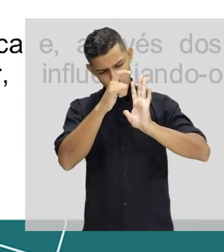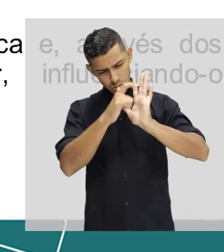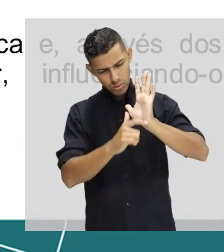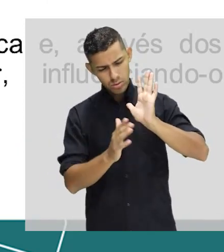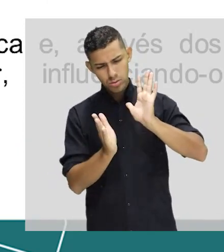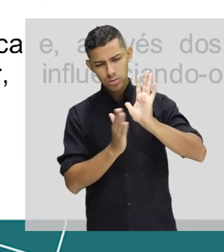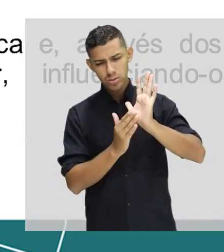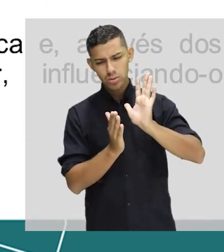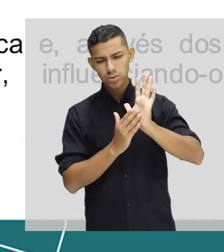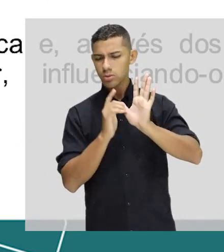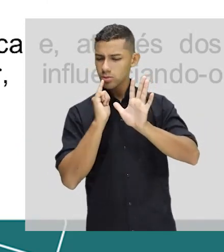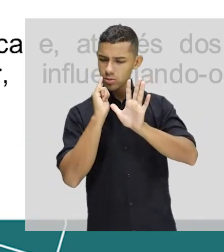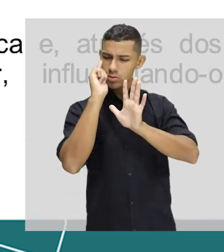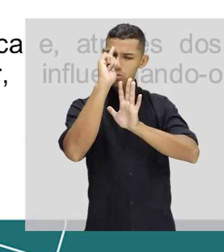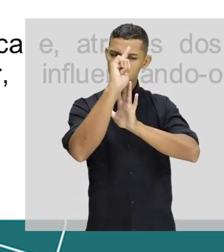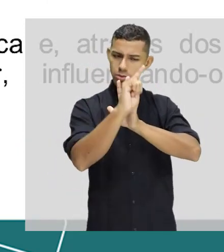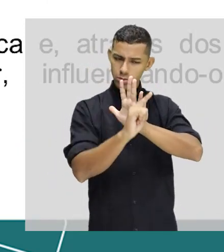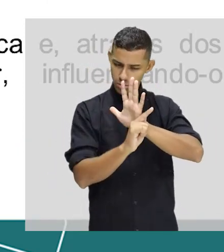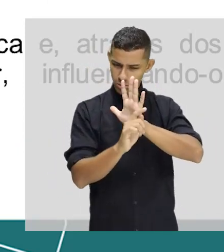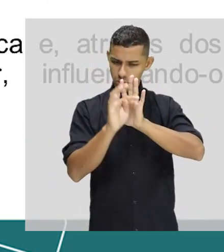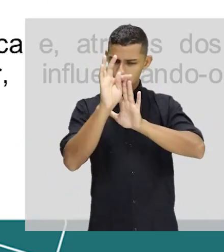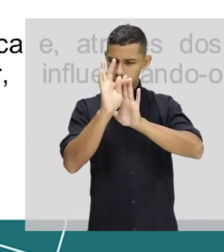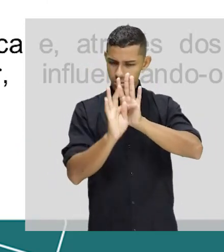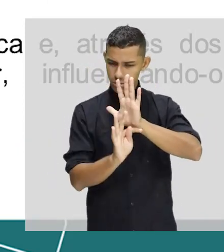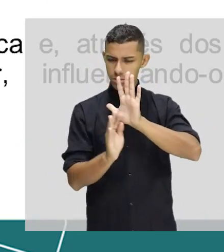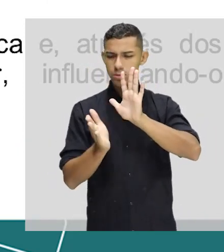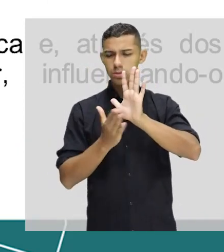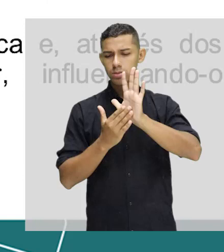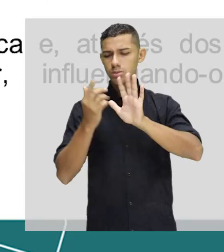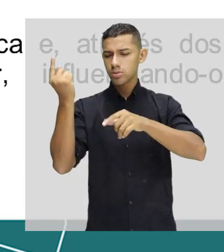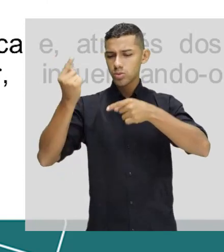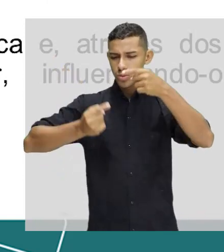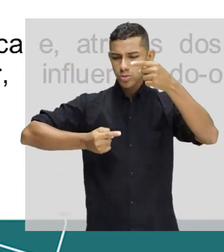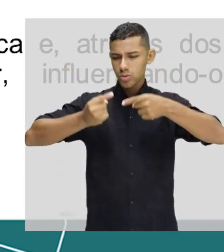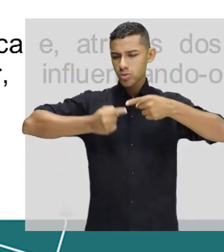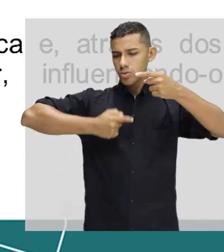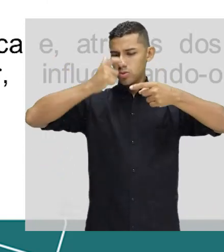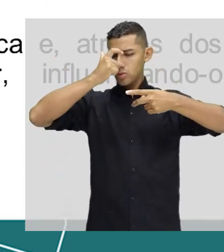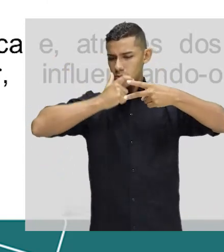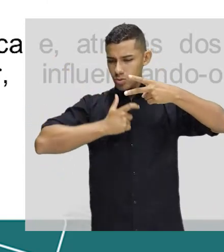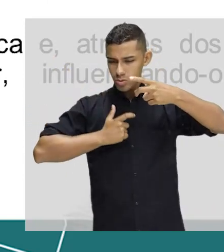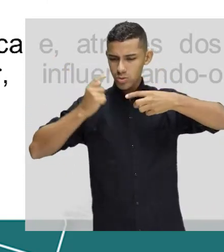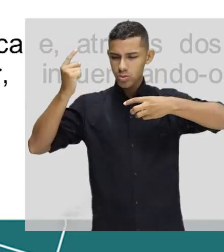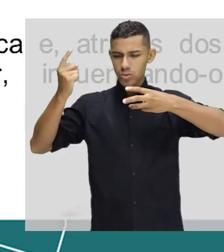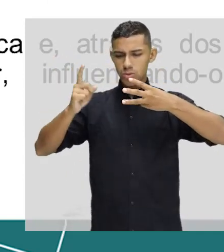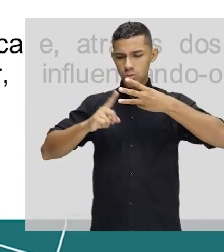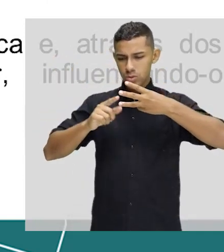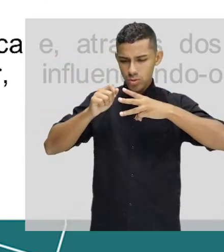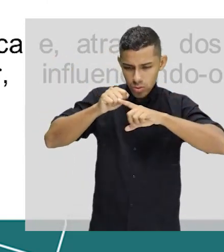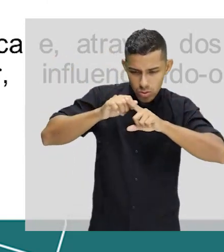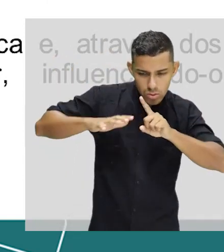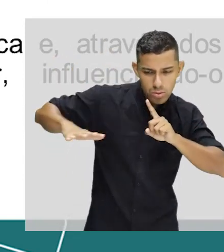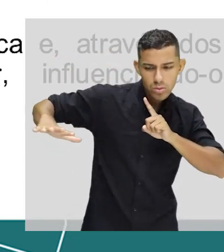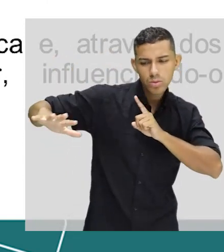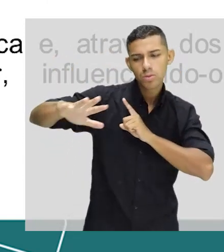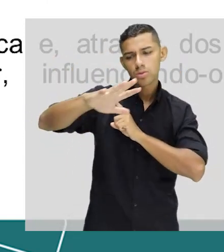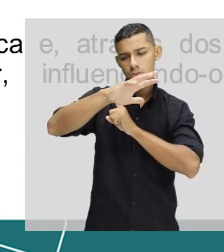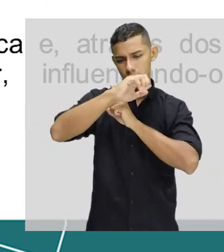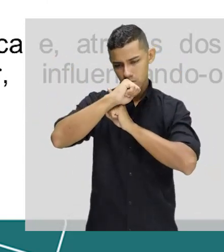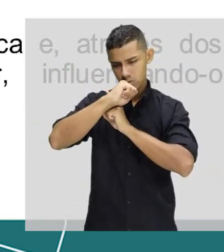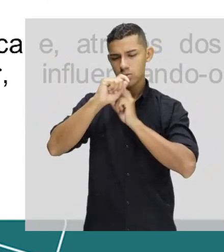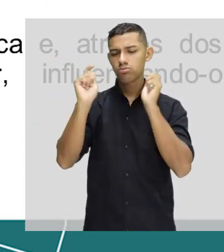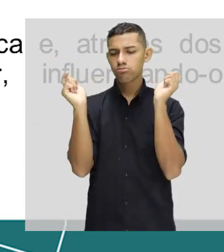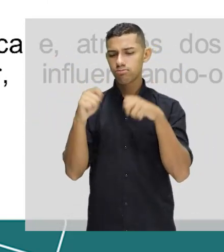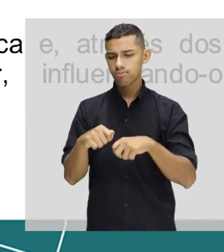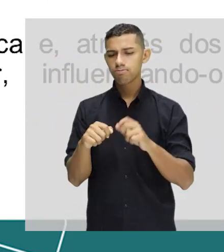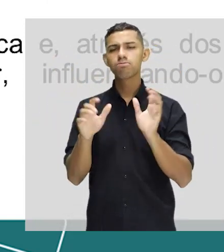riquíssimo, que critica personalidades, política, sociedade, entre outros temas relevantes. A charge vai ser sempre